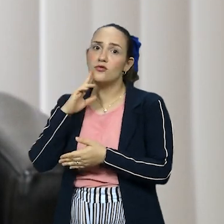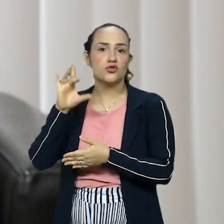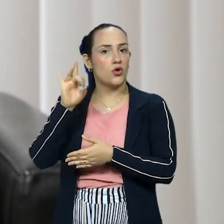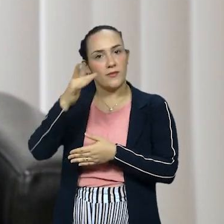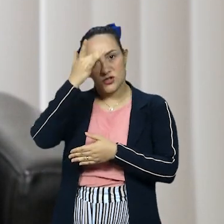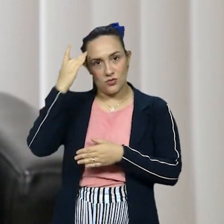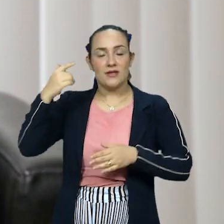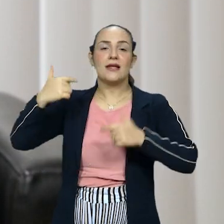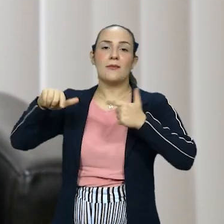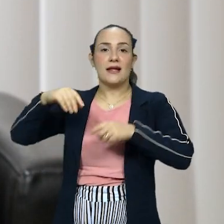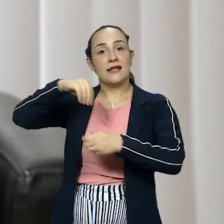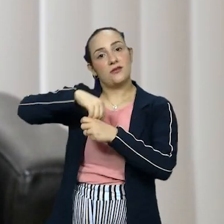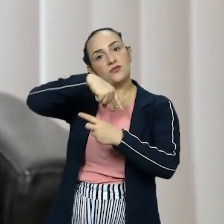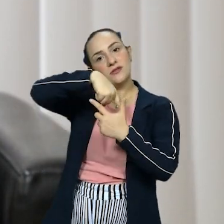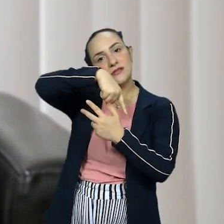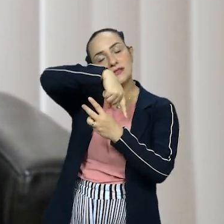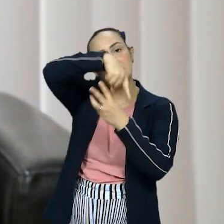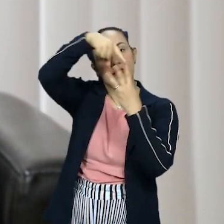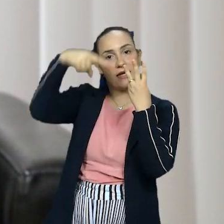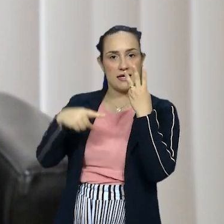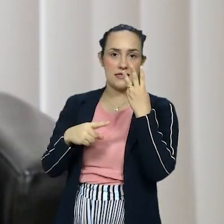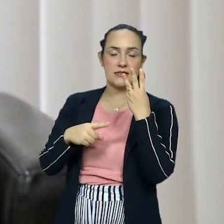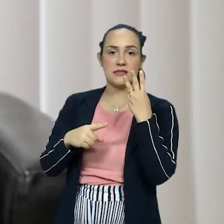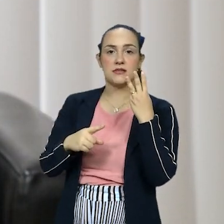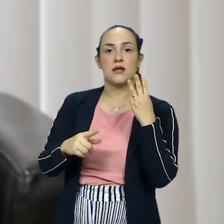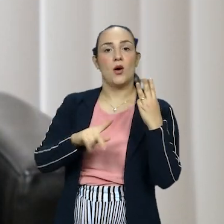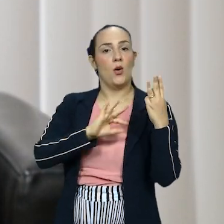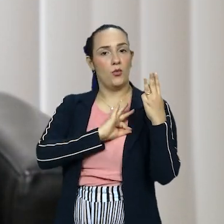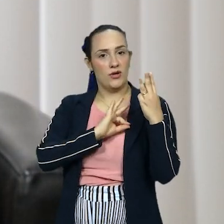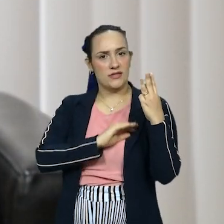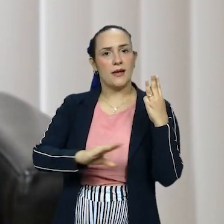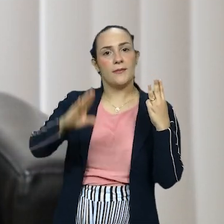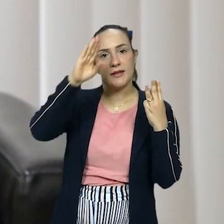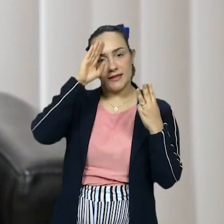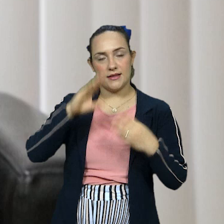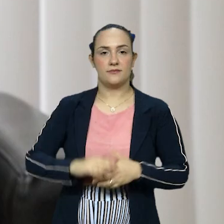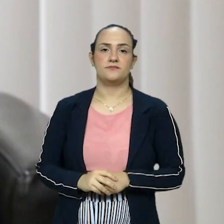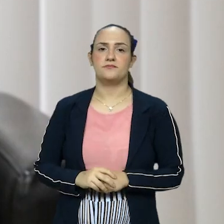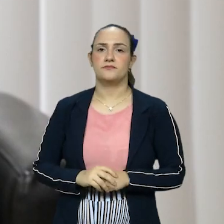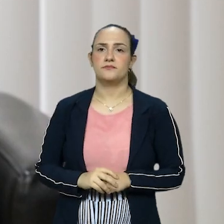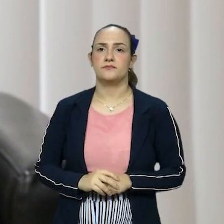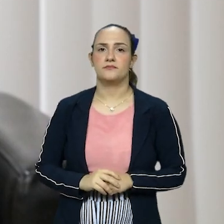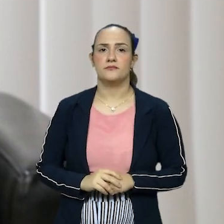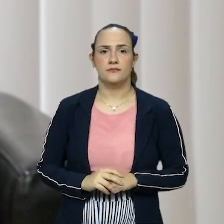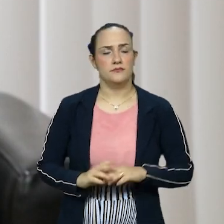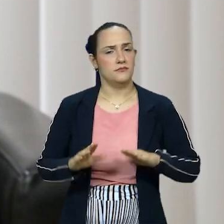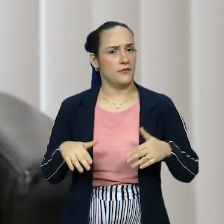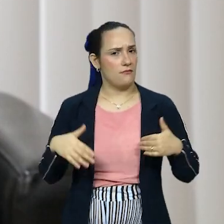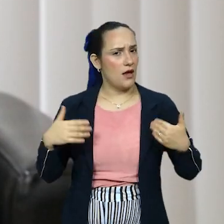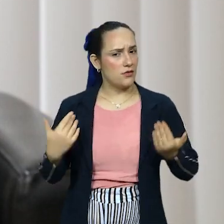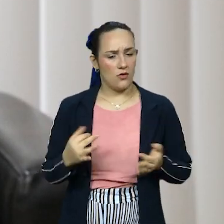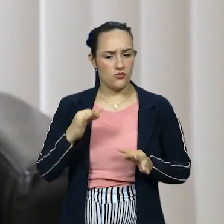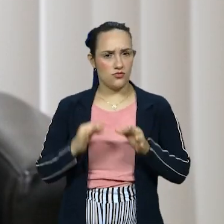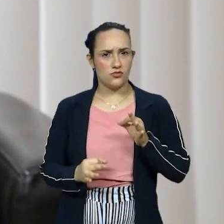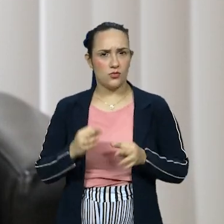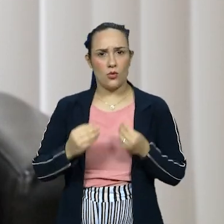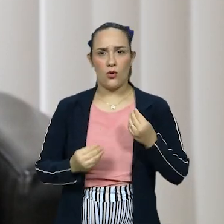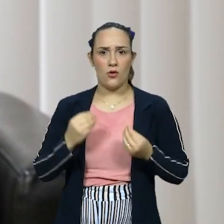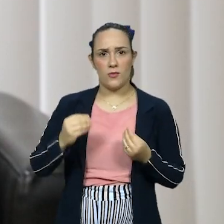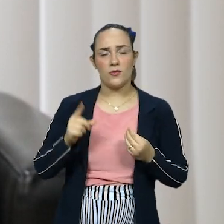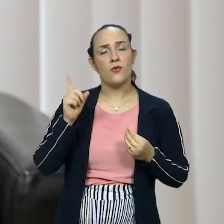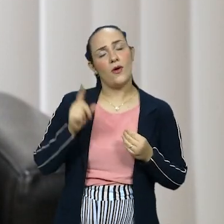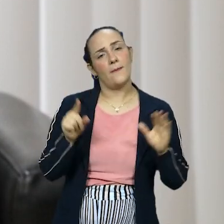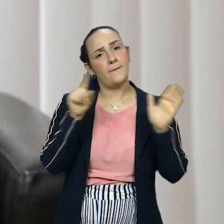os integrantes das polícias militares. Como é o julgamento e quais são suas instâncias, punições e penas,